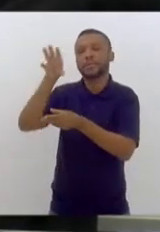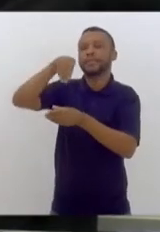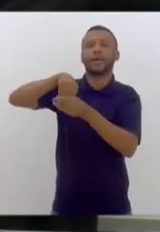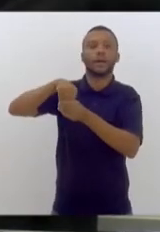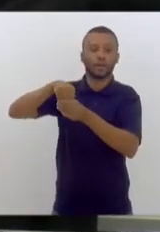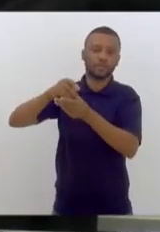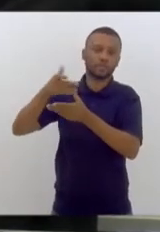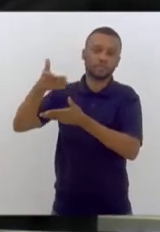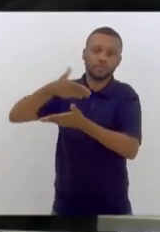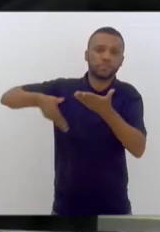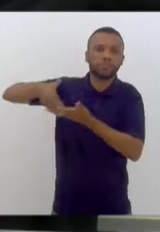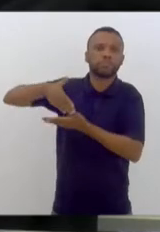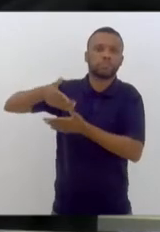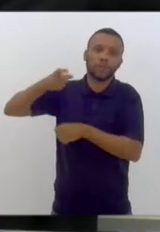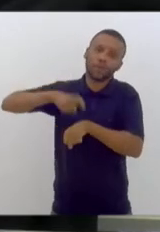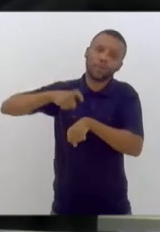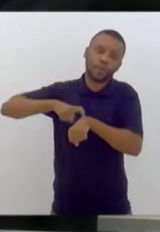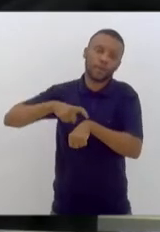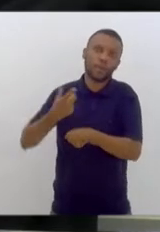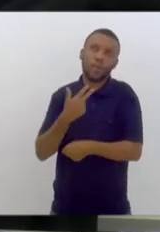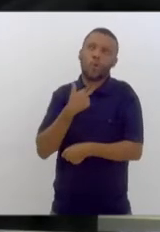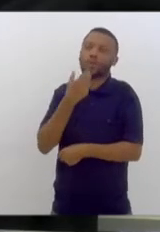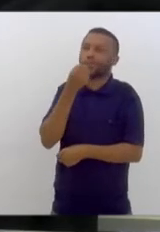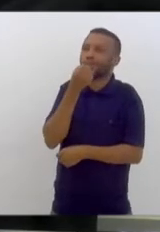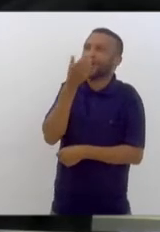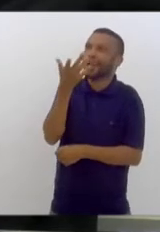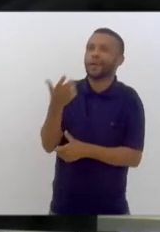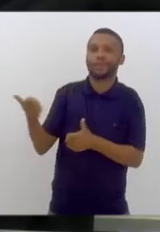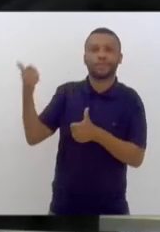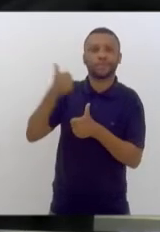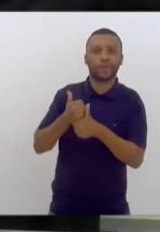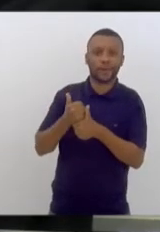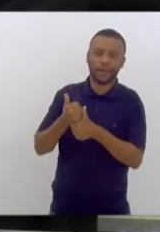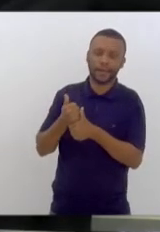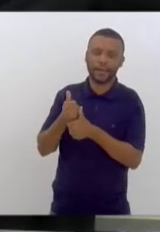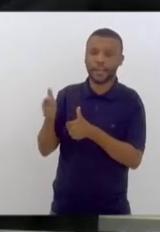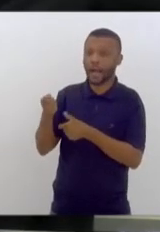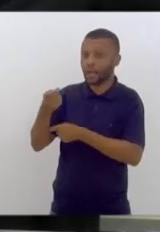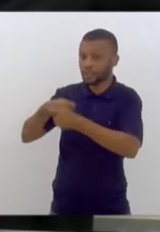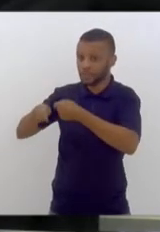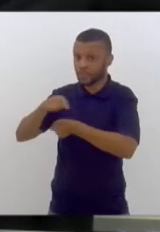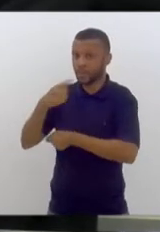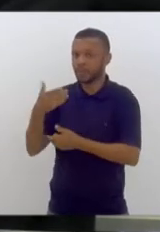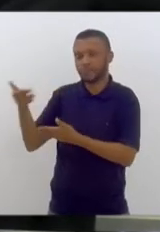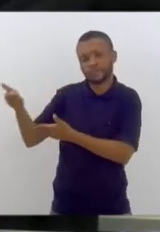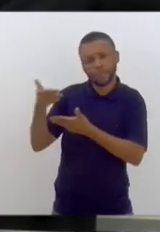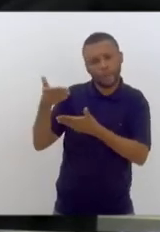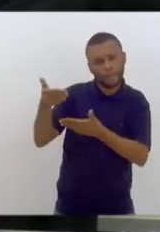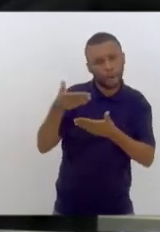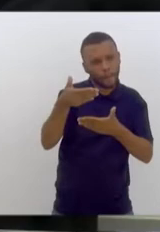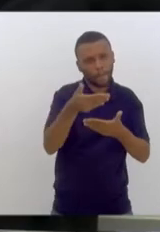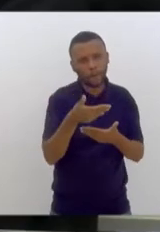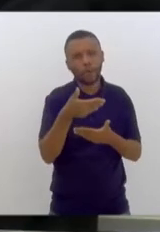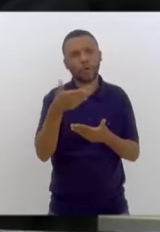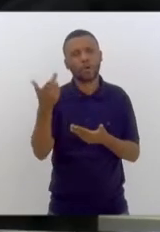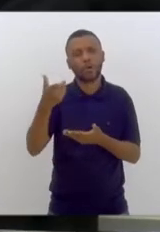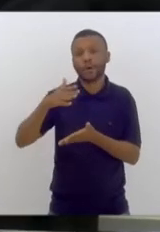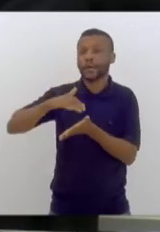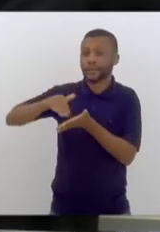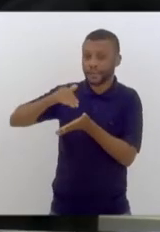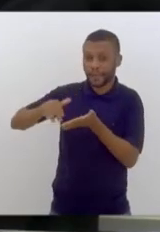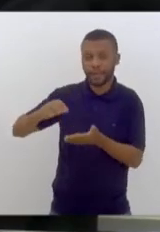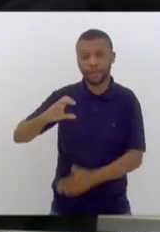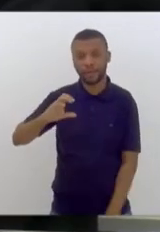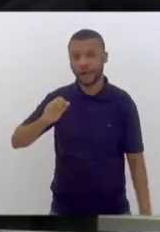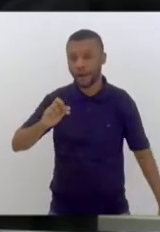E, no momento, posso falar por essa administração. Né, temos recebido os secretários municipais com bastante frequência. O próprio Carlos Melo esteve lá uns 10